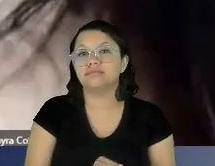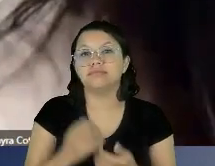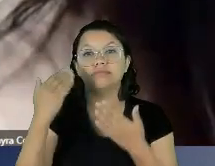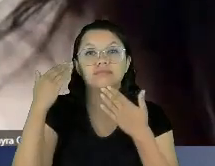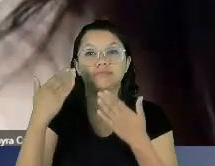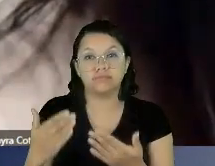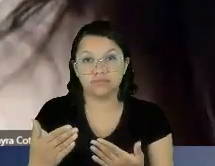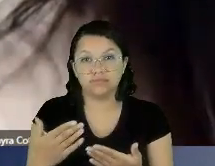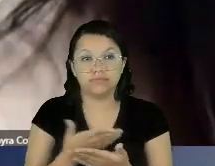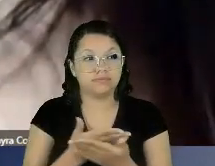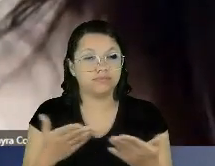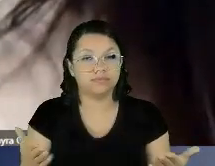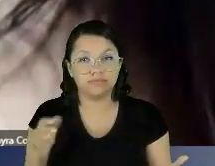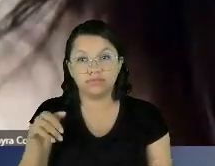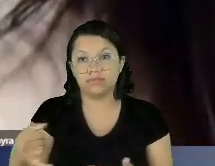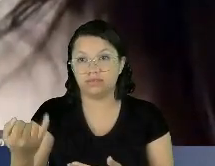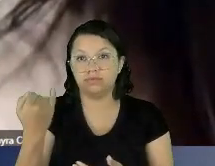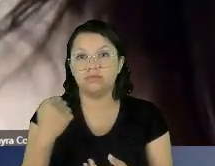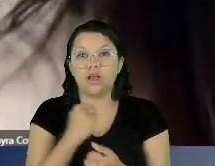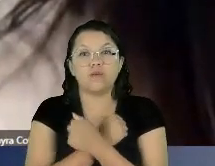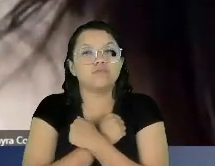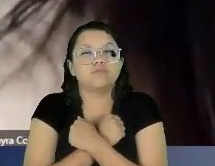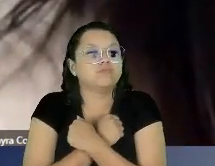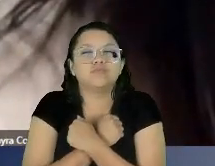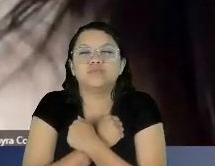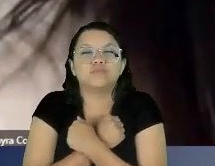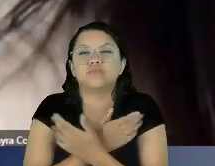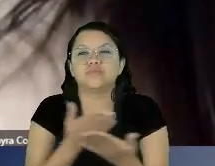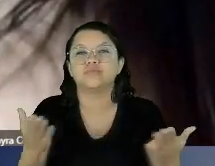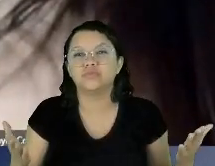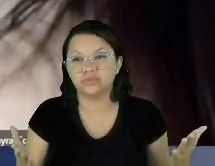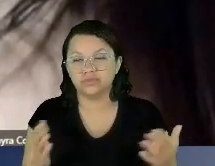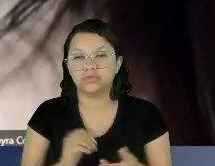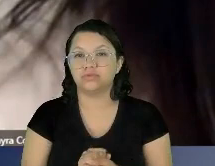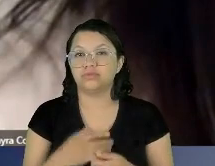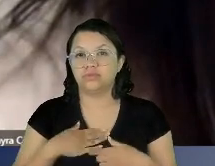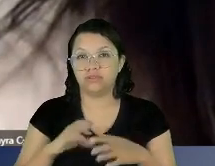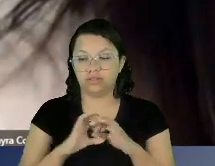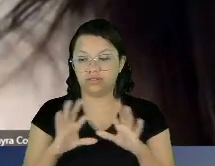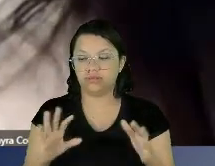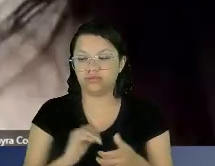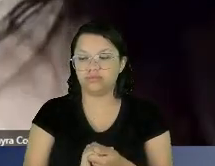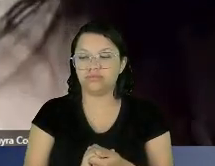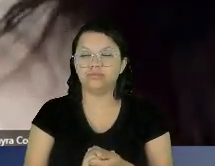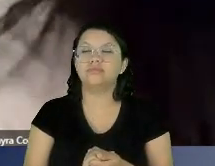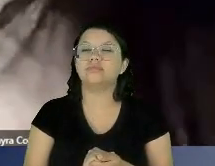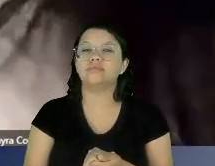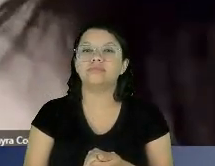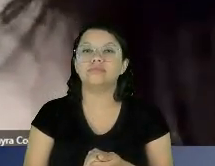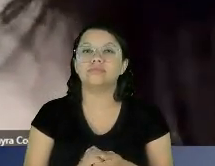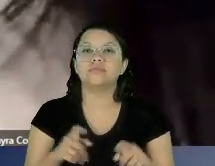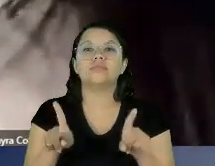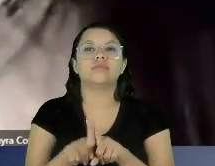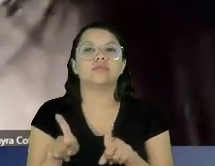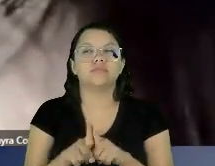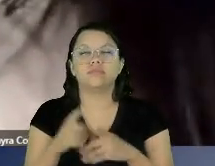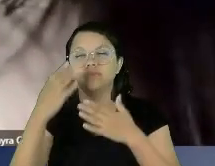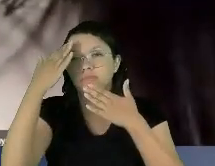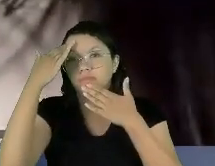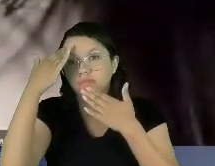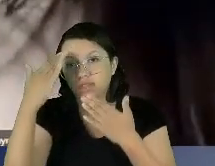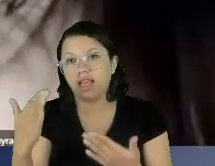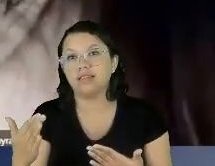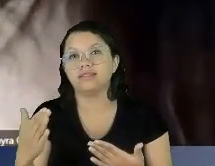vocês, e muito obrigada a todos pela oportunidade, um grande abraço, estou à disposição. Também